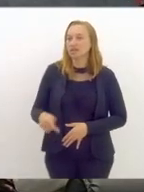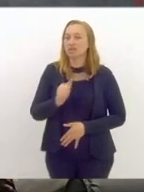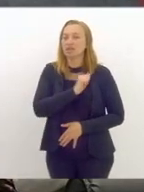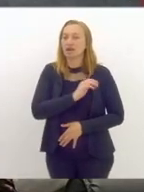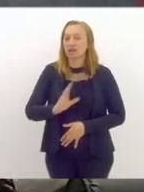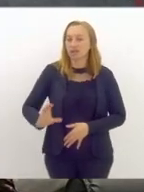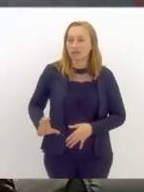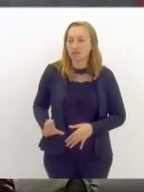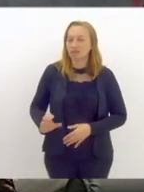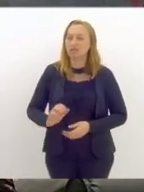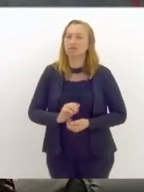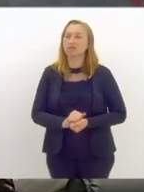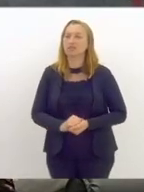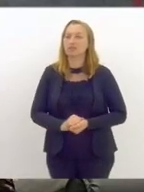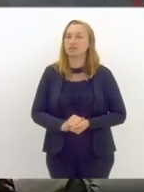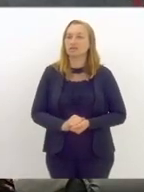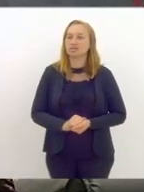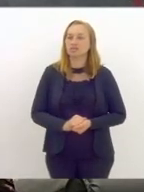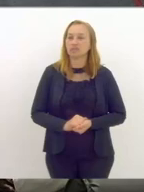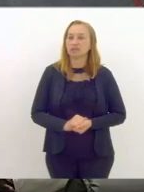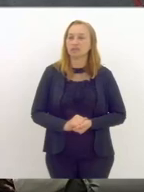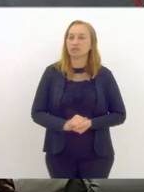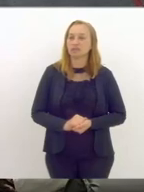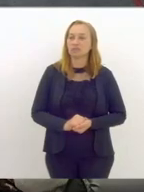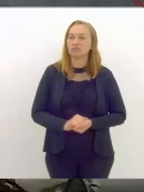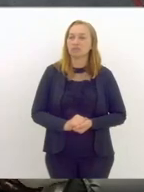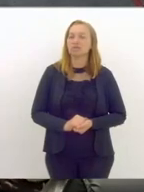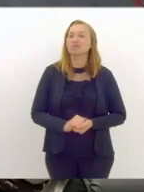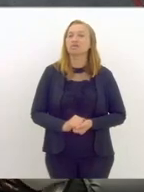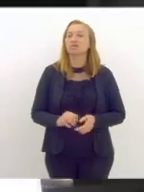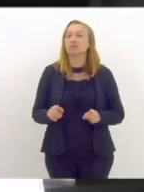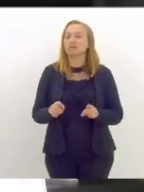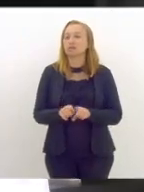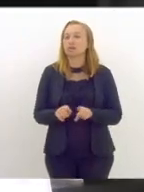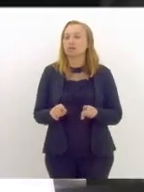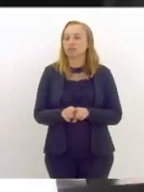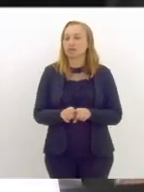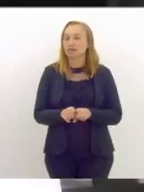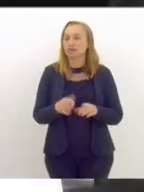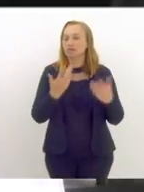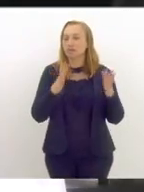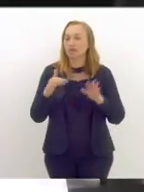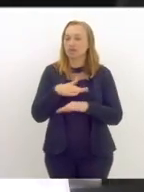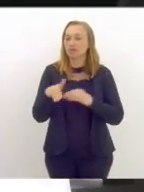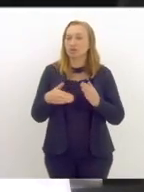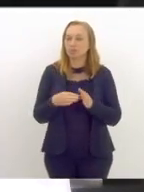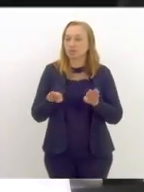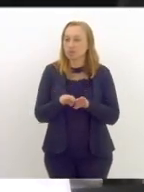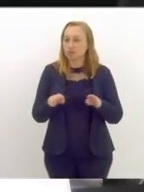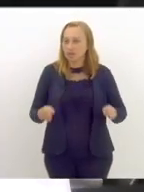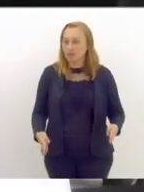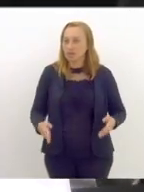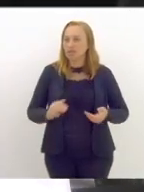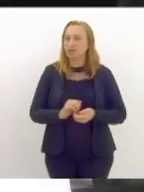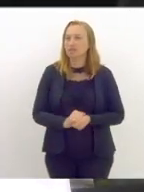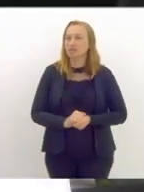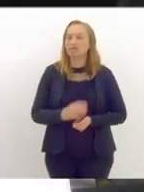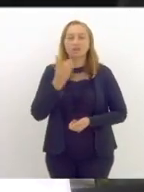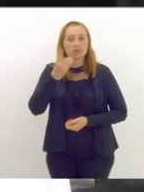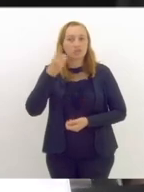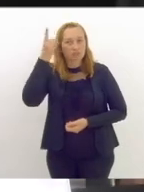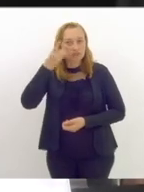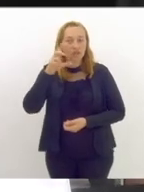André, e também cumprimentando o senhor, cumprimentar todos os membros da mesa, deputado